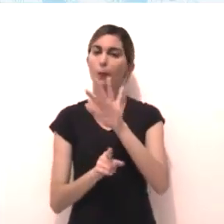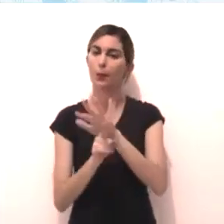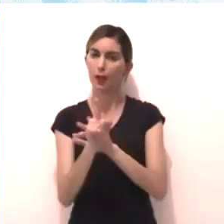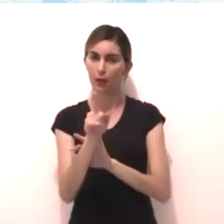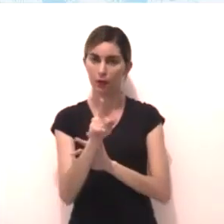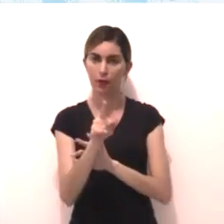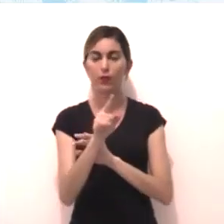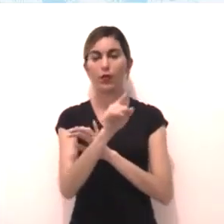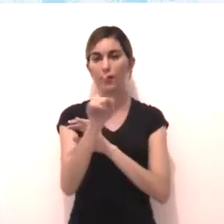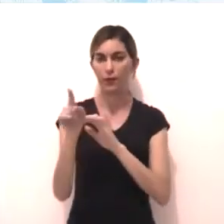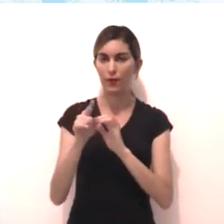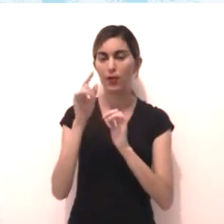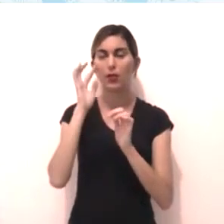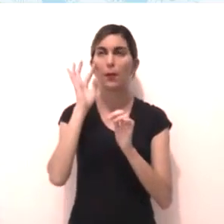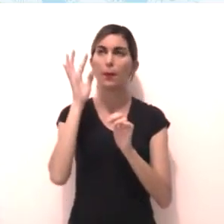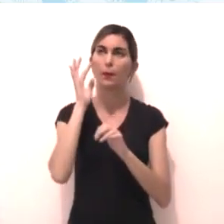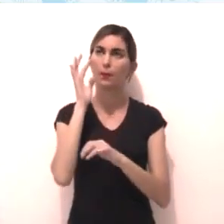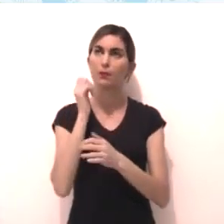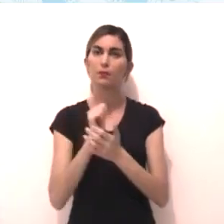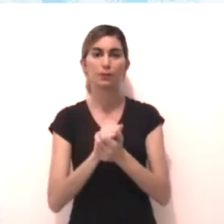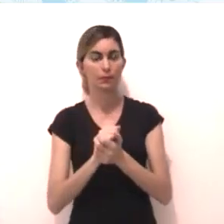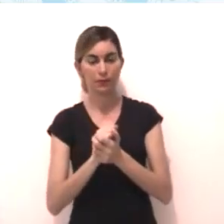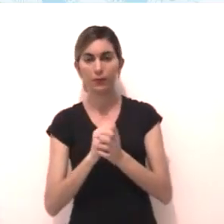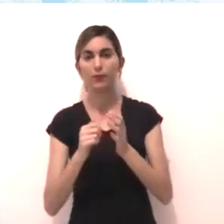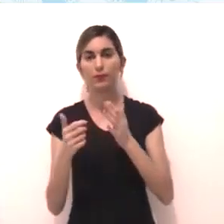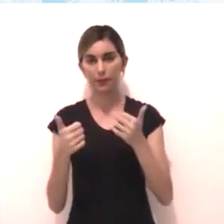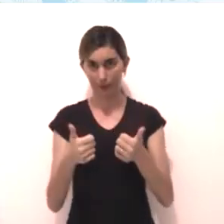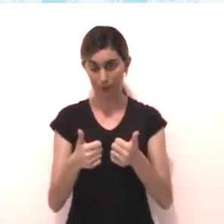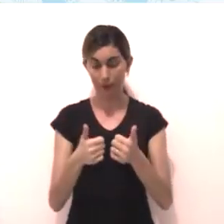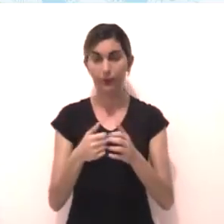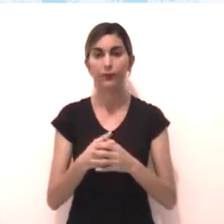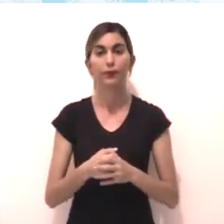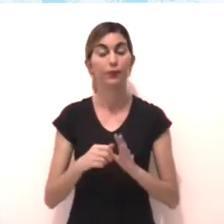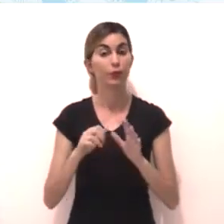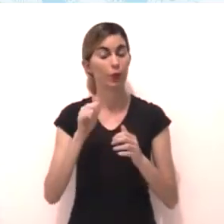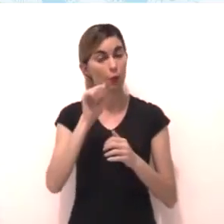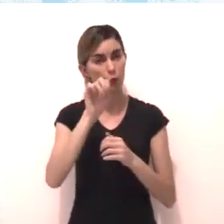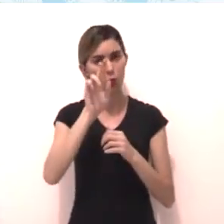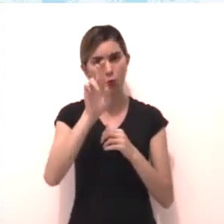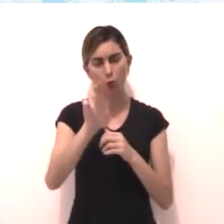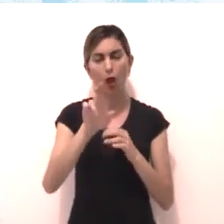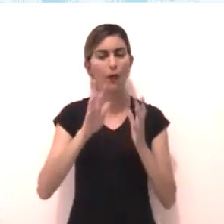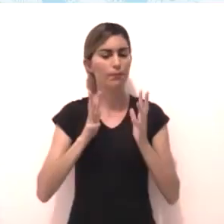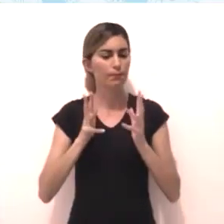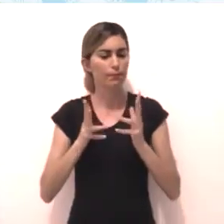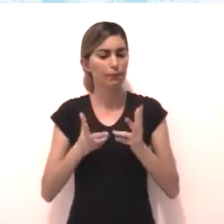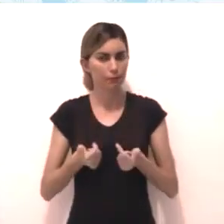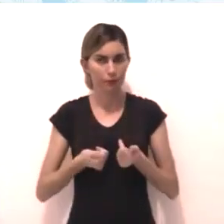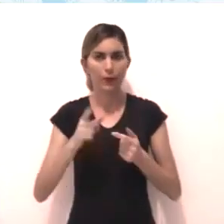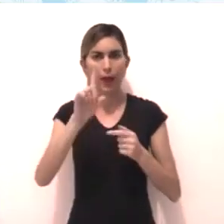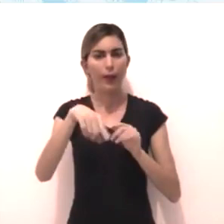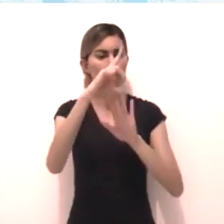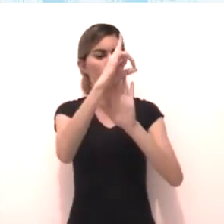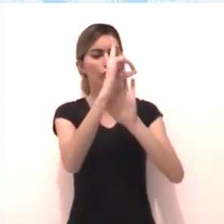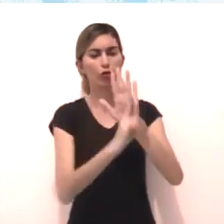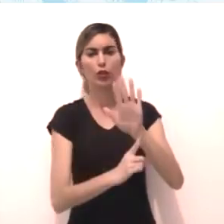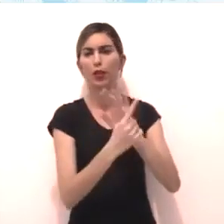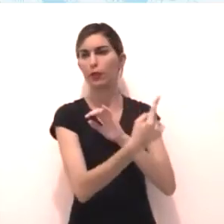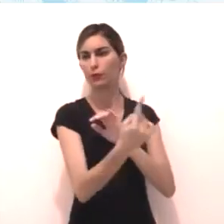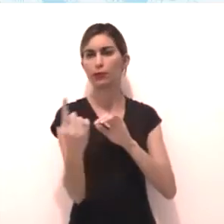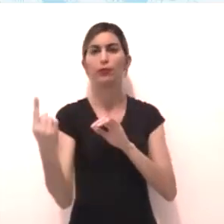uma pergunta que vocês devem pensar desde esse primeiro momento. O ar puro é um direito de